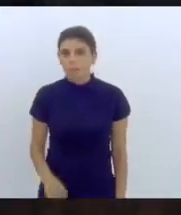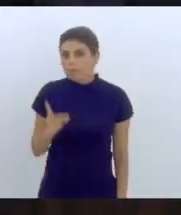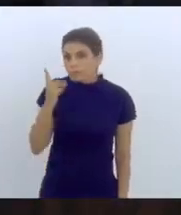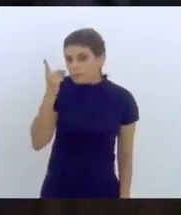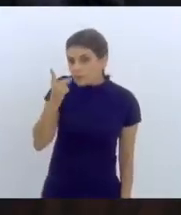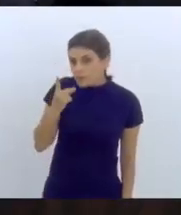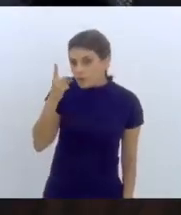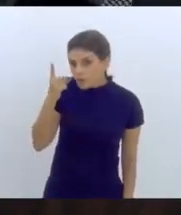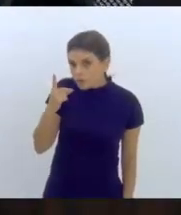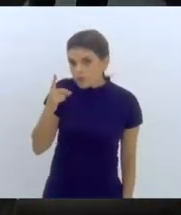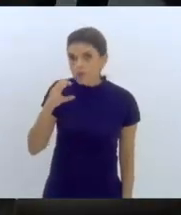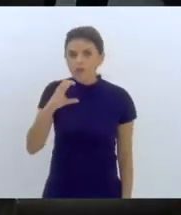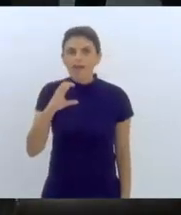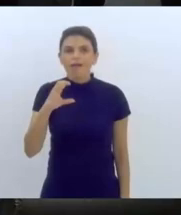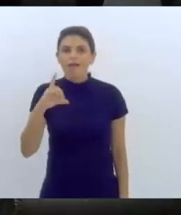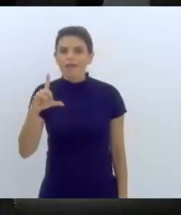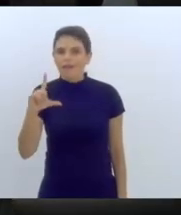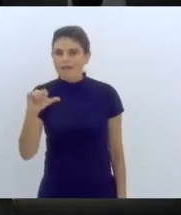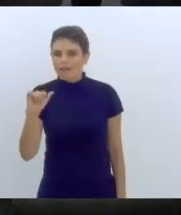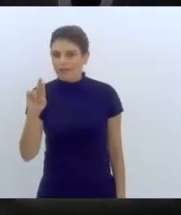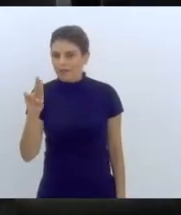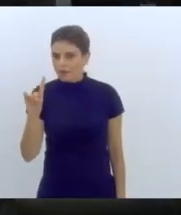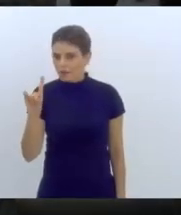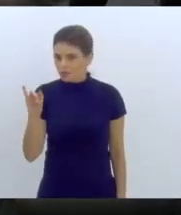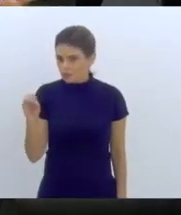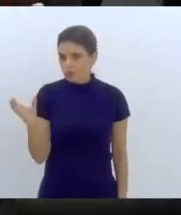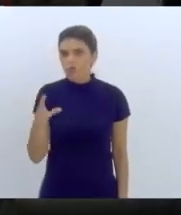Deputado Cláudio Caiado.